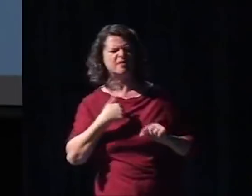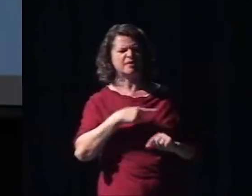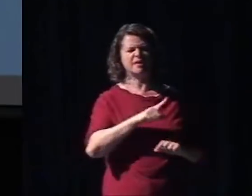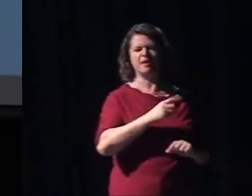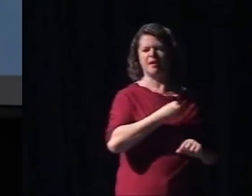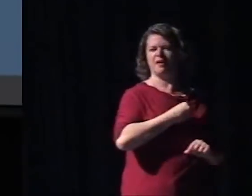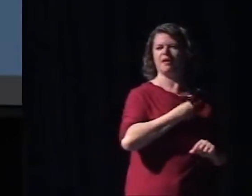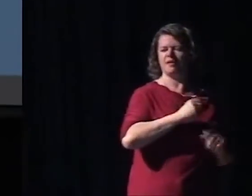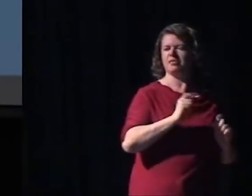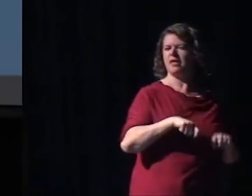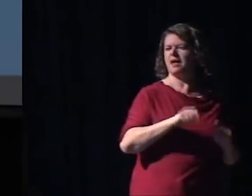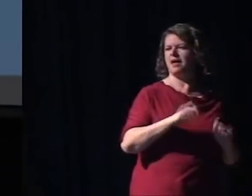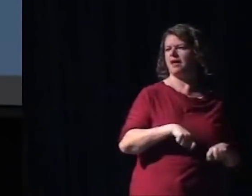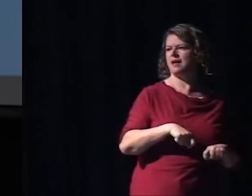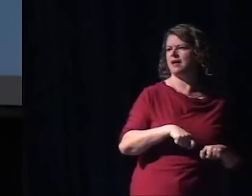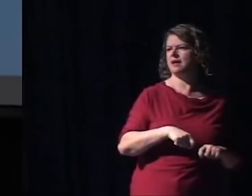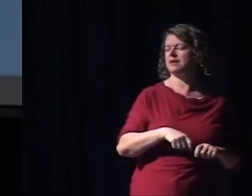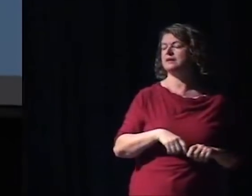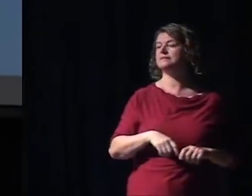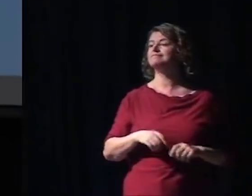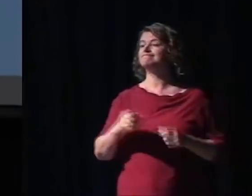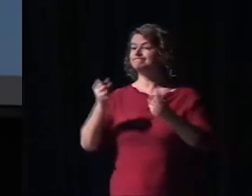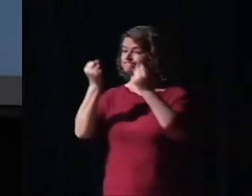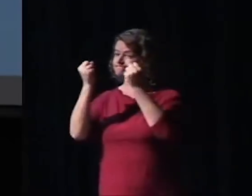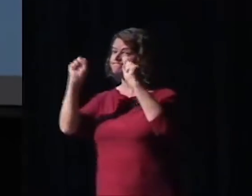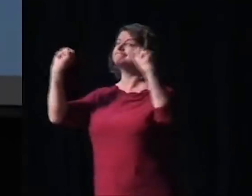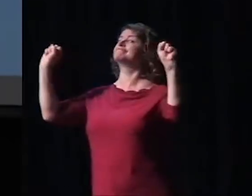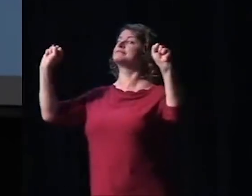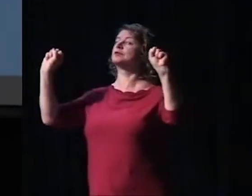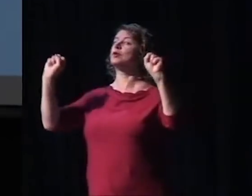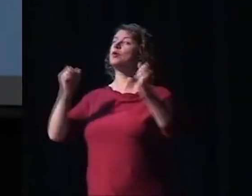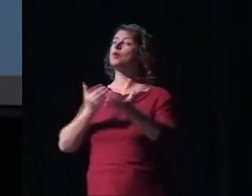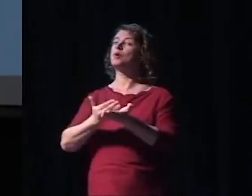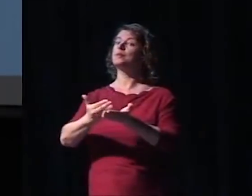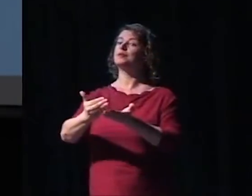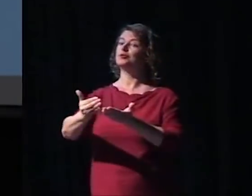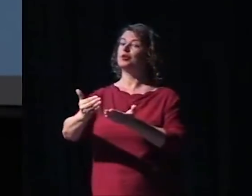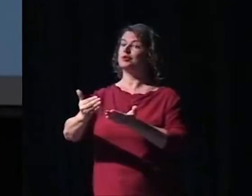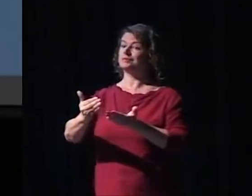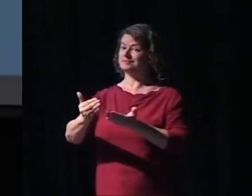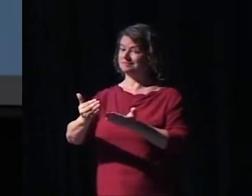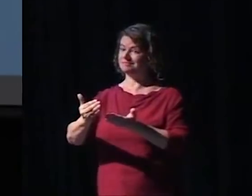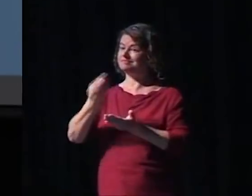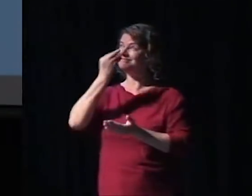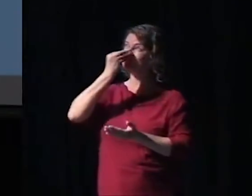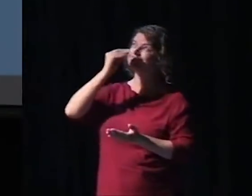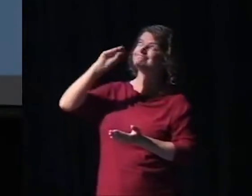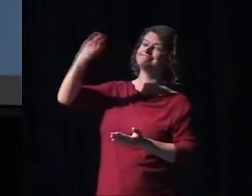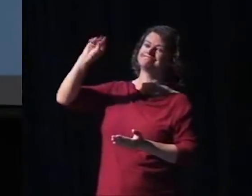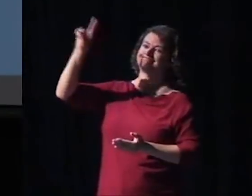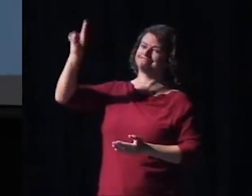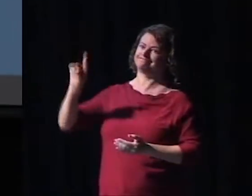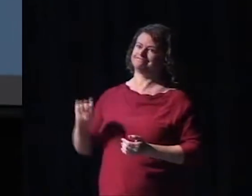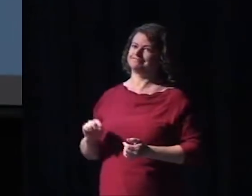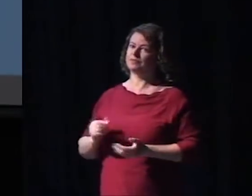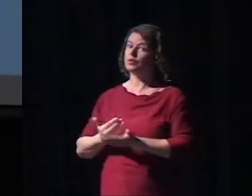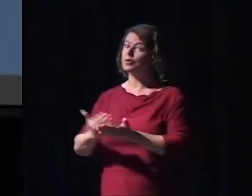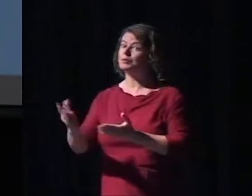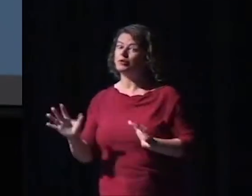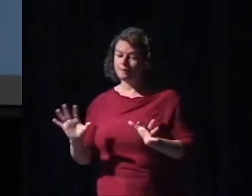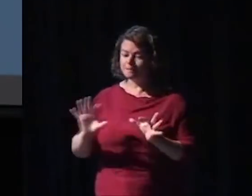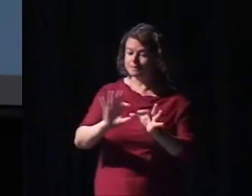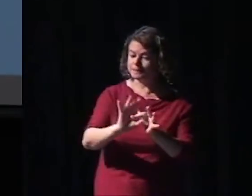pecadinho. Ele começa a se misturar e fazer alianças de